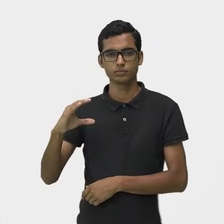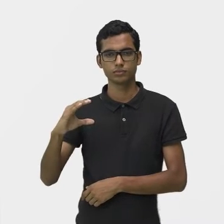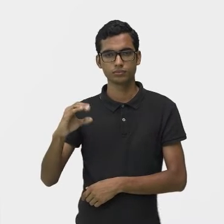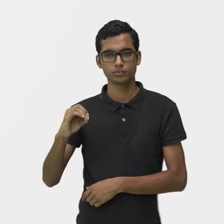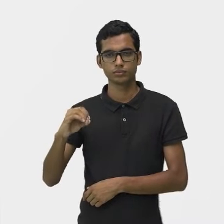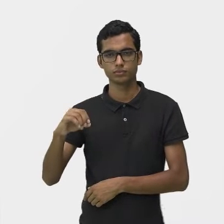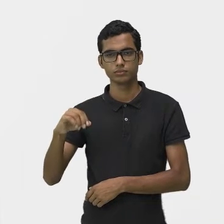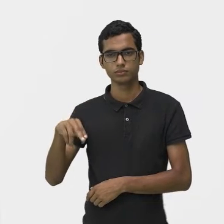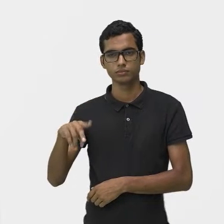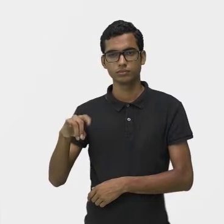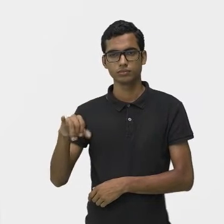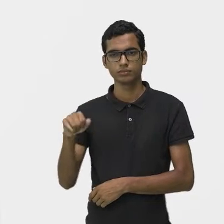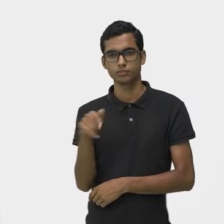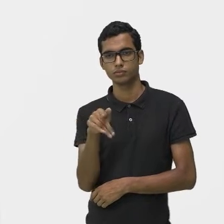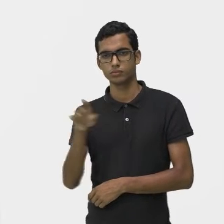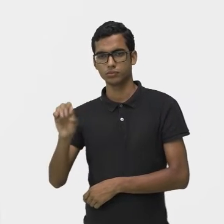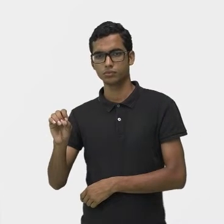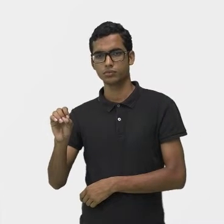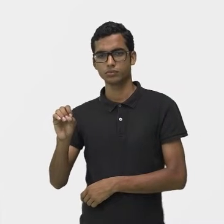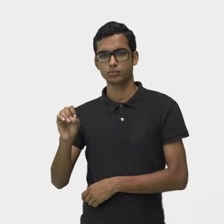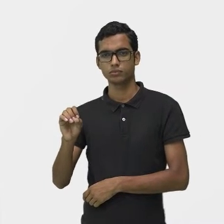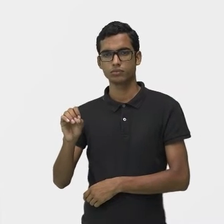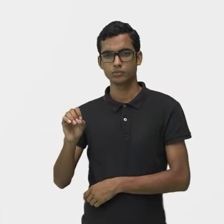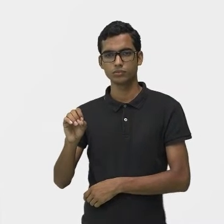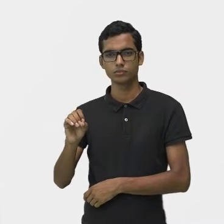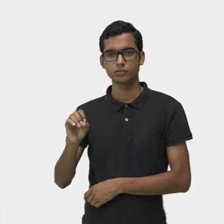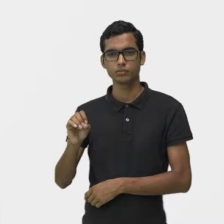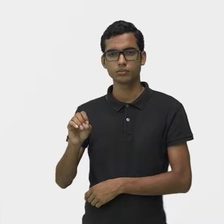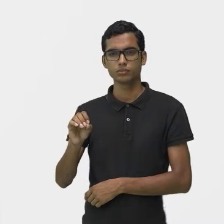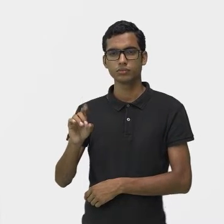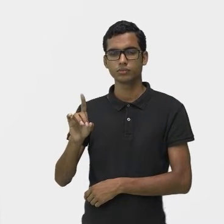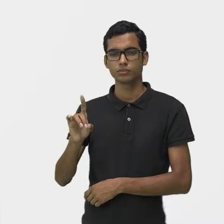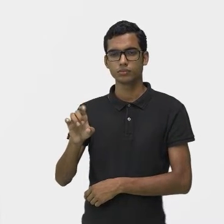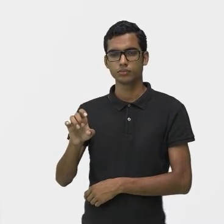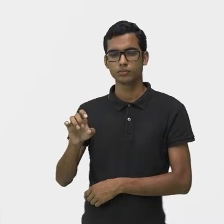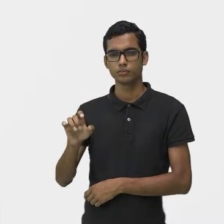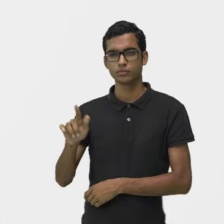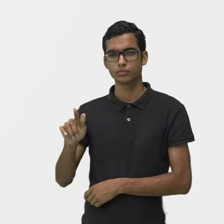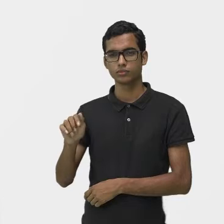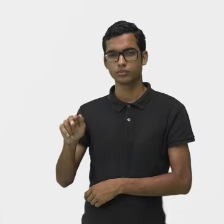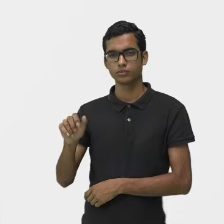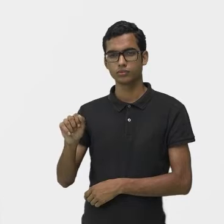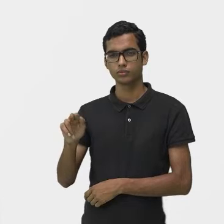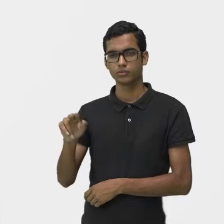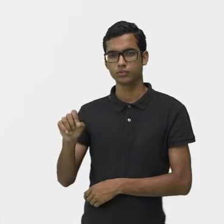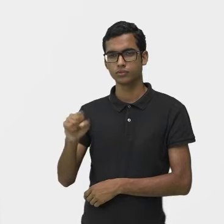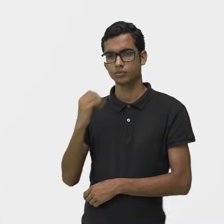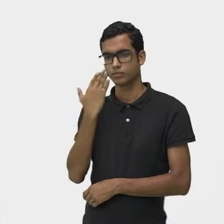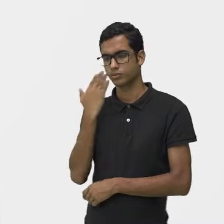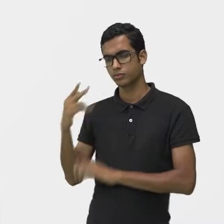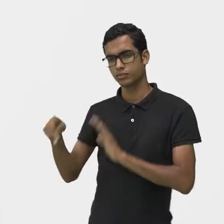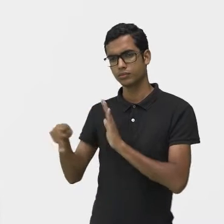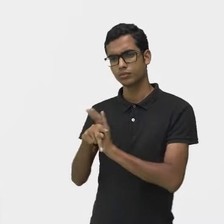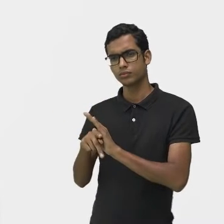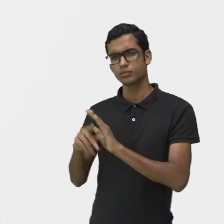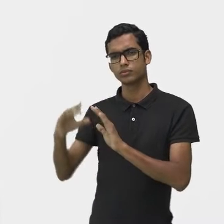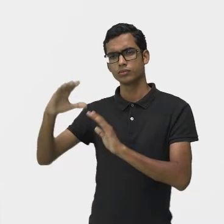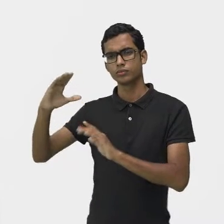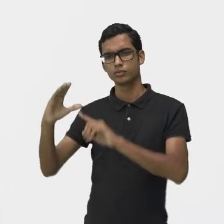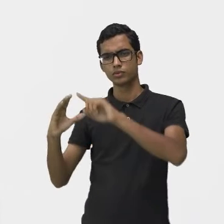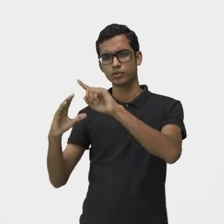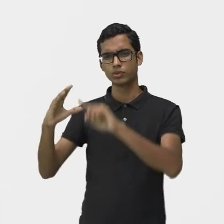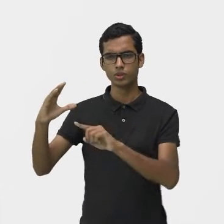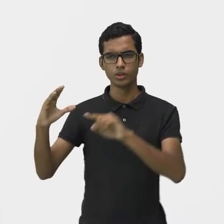de Gauss. Vamos ver aí na próxima informação, olha só. Um espelho com essas propriedades é conhecido como espelho